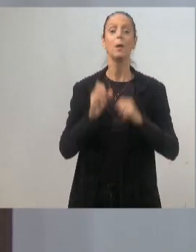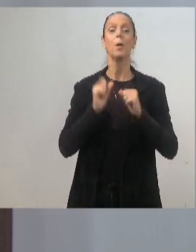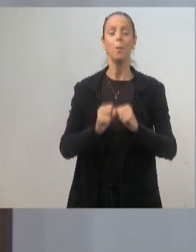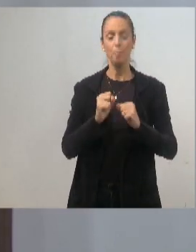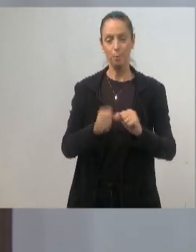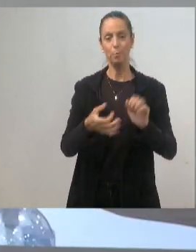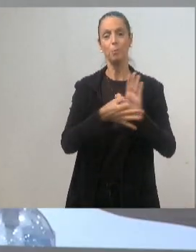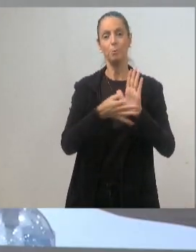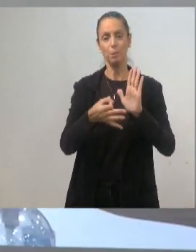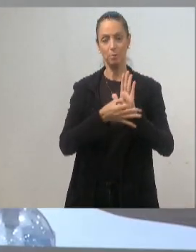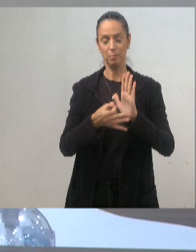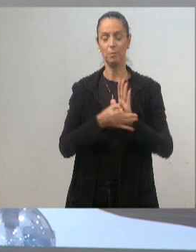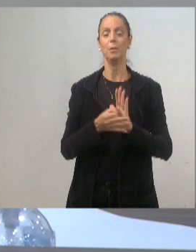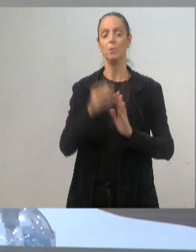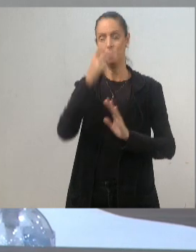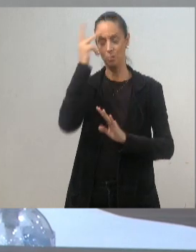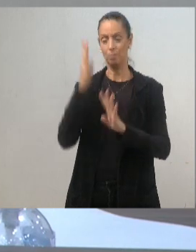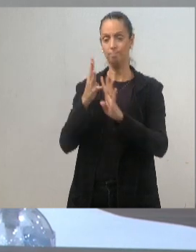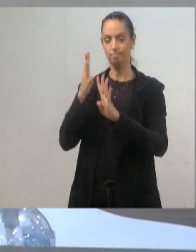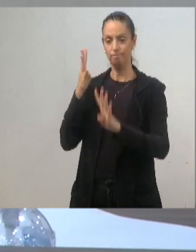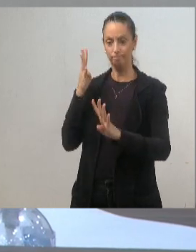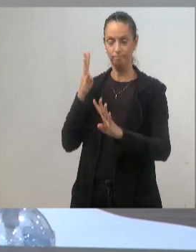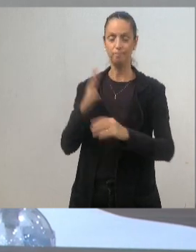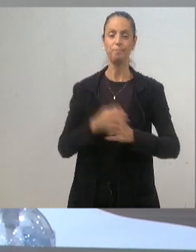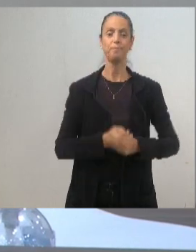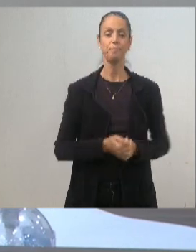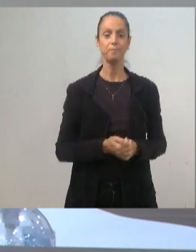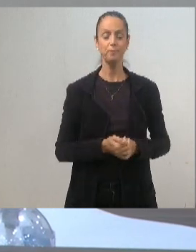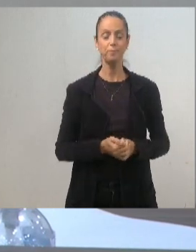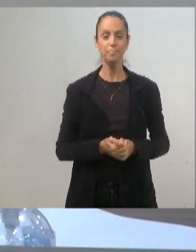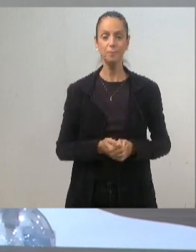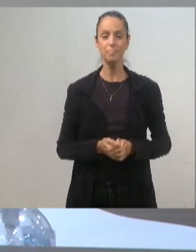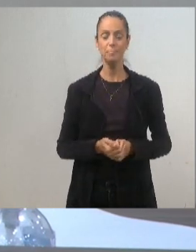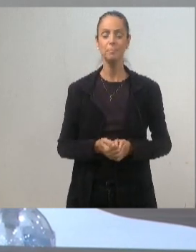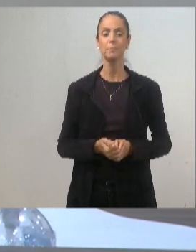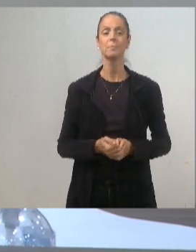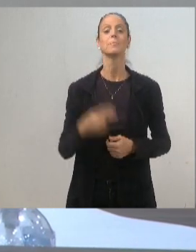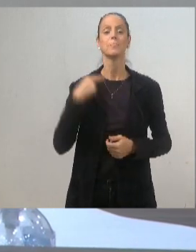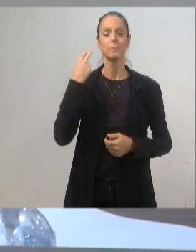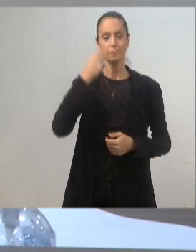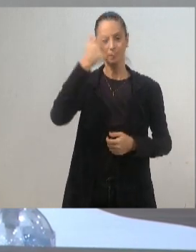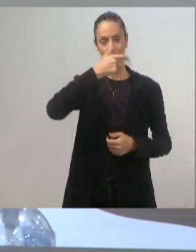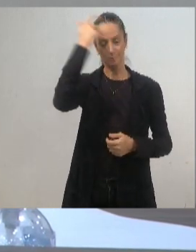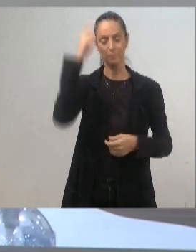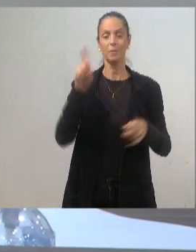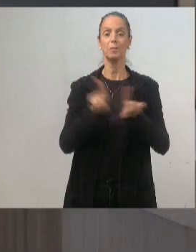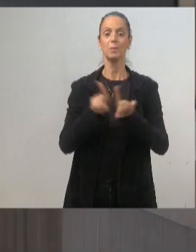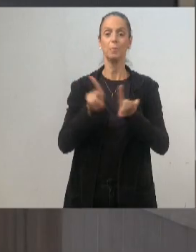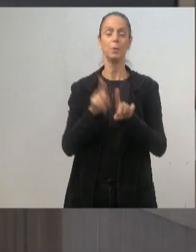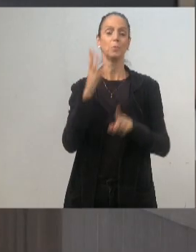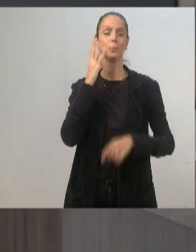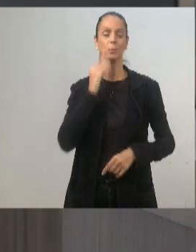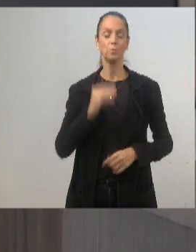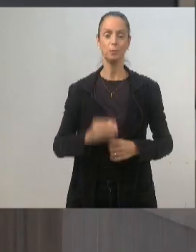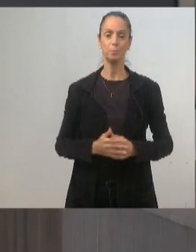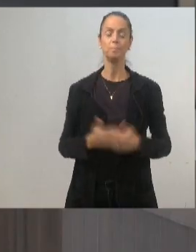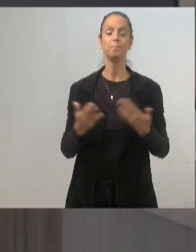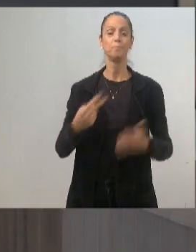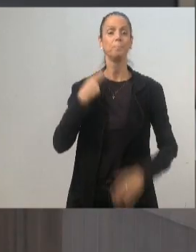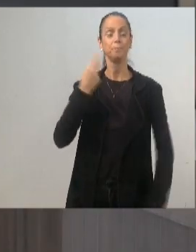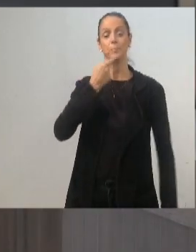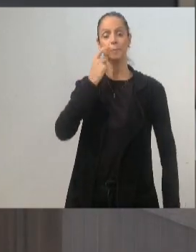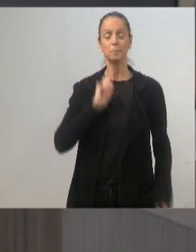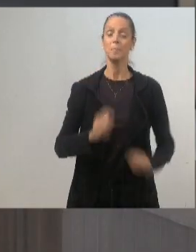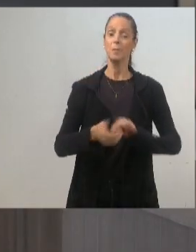um dos vereadores. Com autorização do orador, concedida a palavra ao vereador Adriano Pereira e Gilson de Souza. Vereador Diego, quero cumprimentar